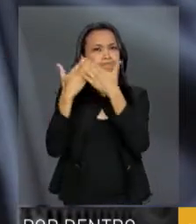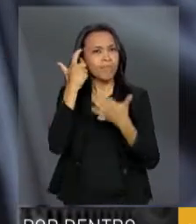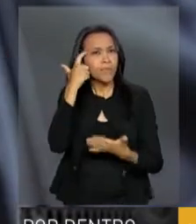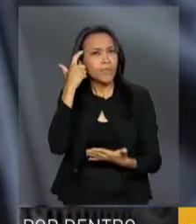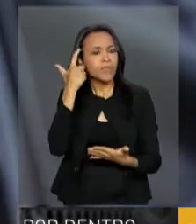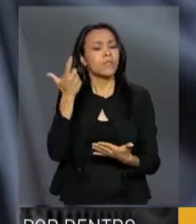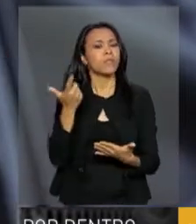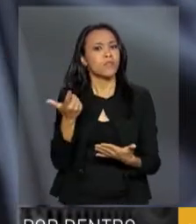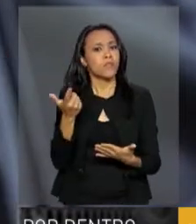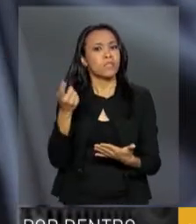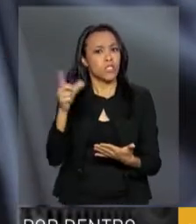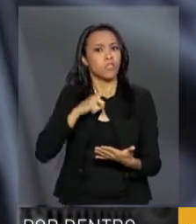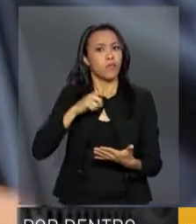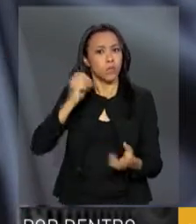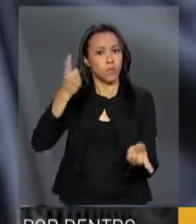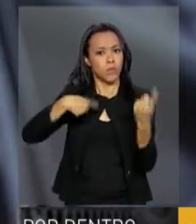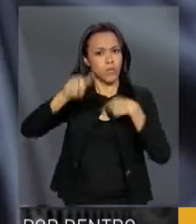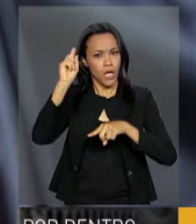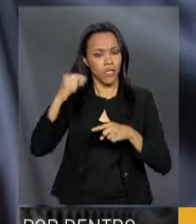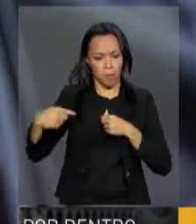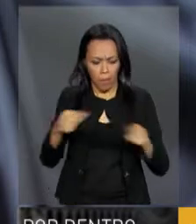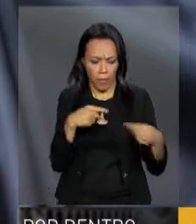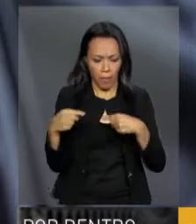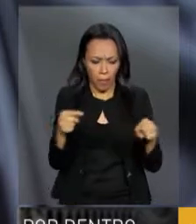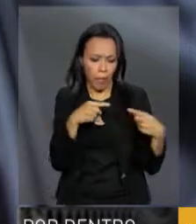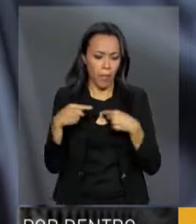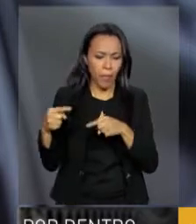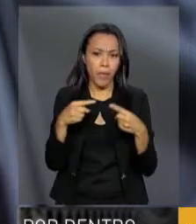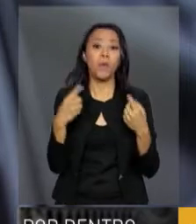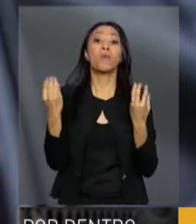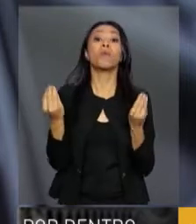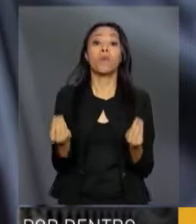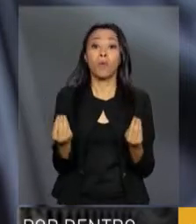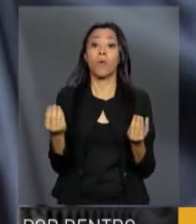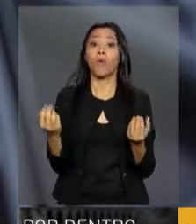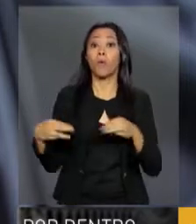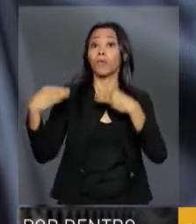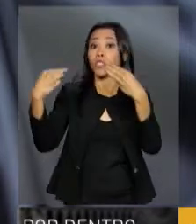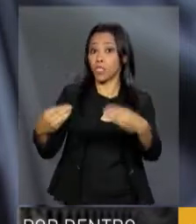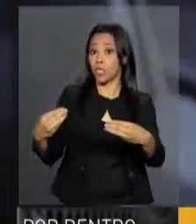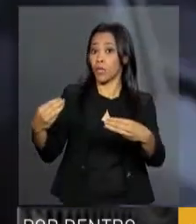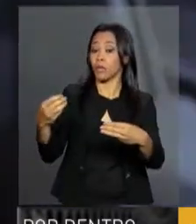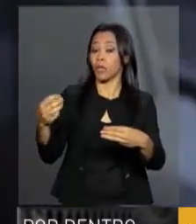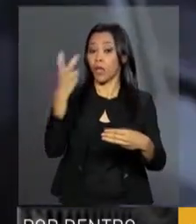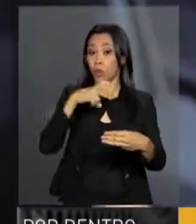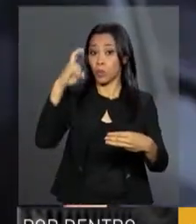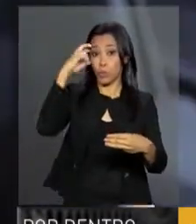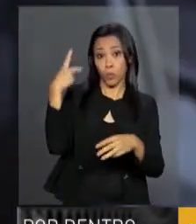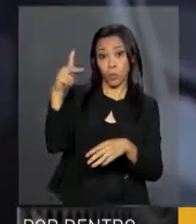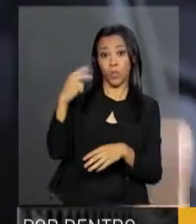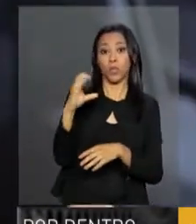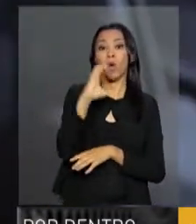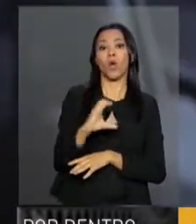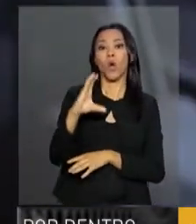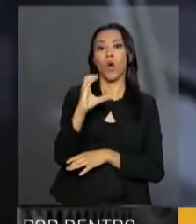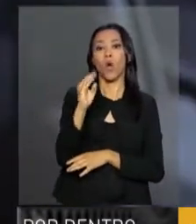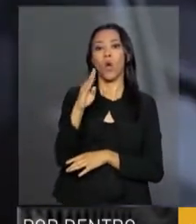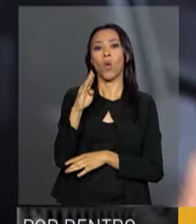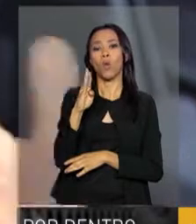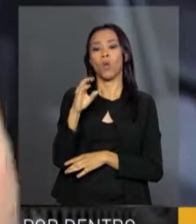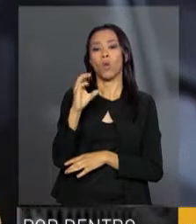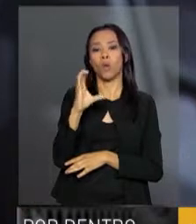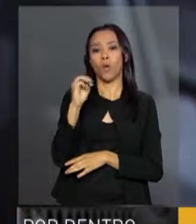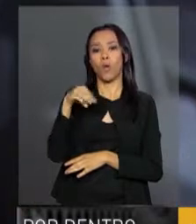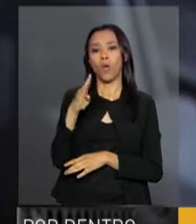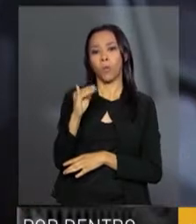tivemos o sucesso disso, discutindo com o Ministério da Cultura da Colômbia, de fazer uma semana